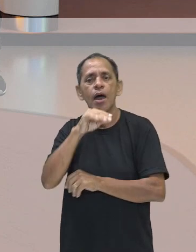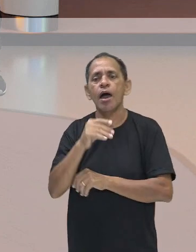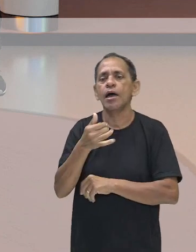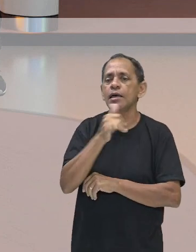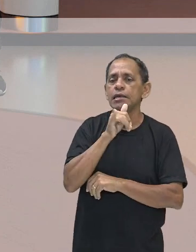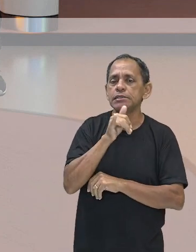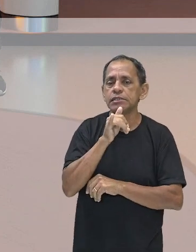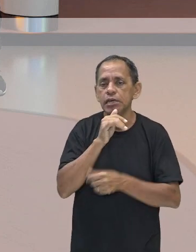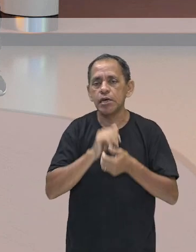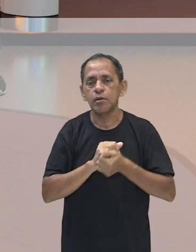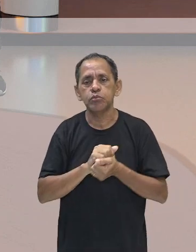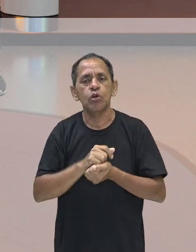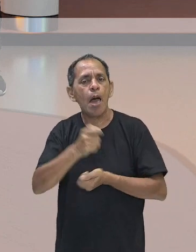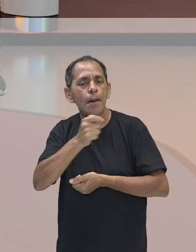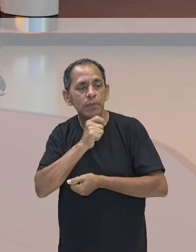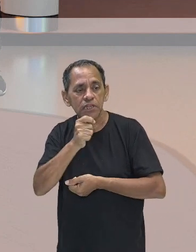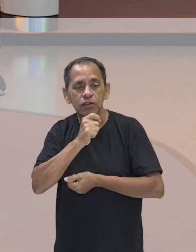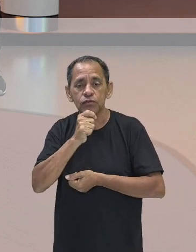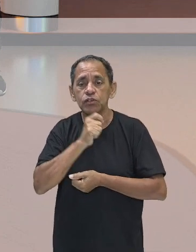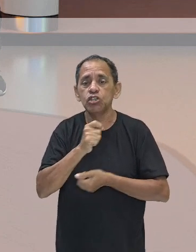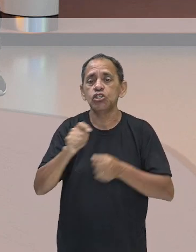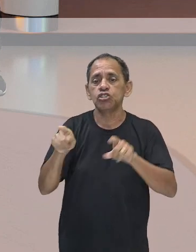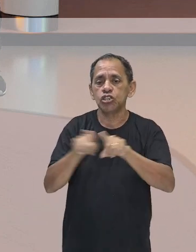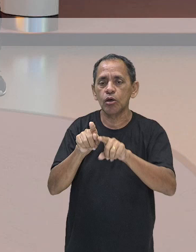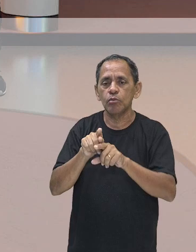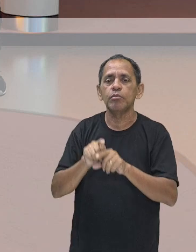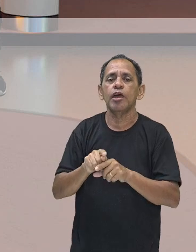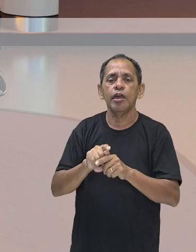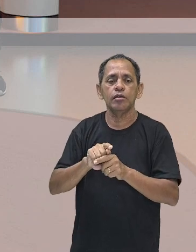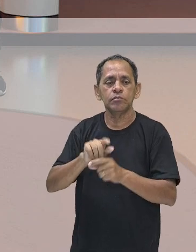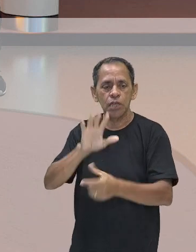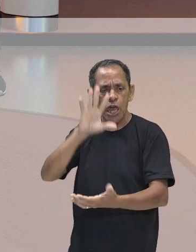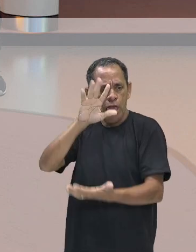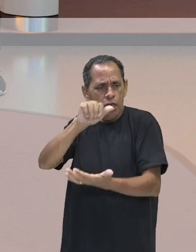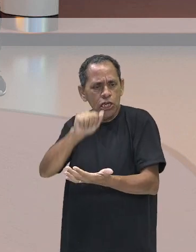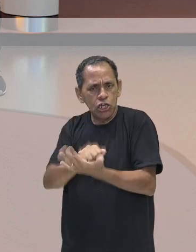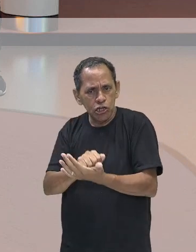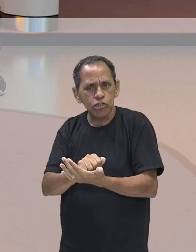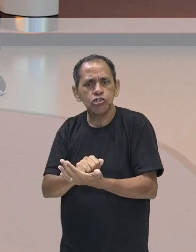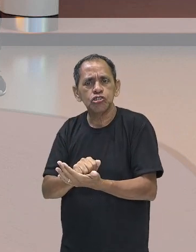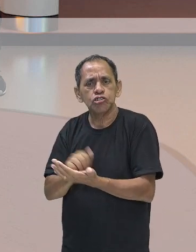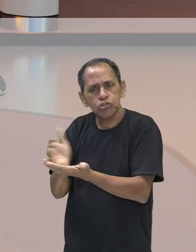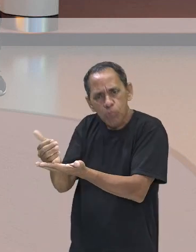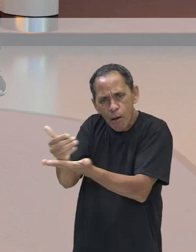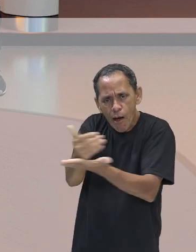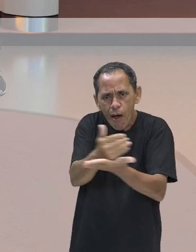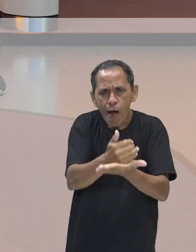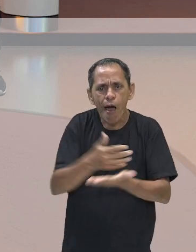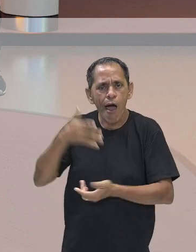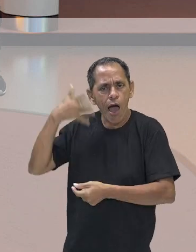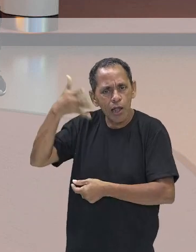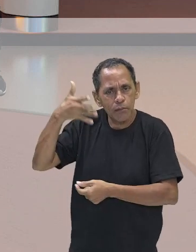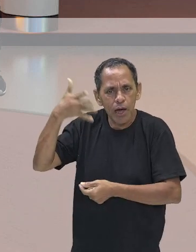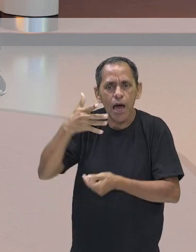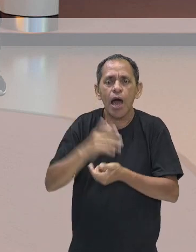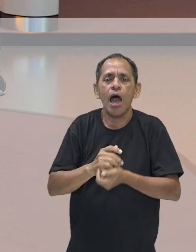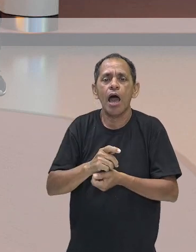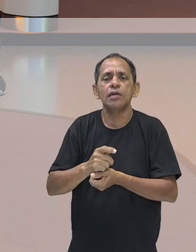são entrevistas, galera. São gravações, são relatos, histórias que as pessoas contam sobre